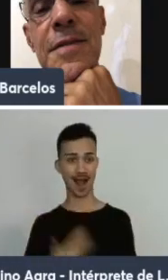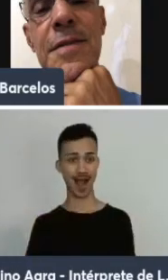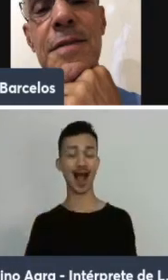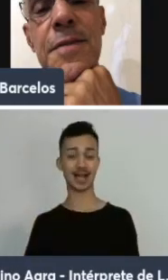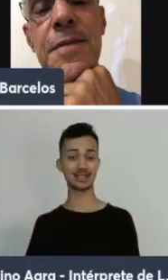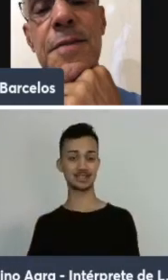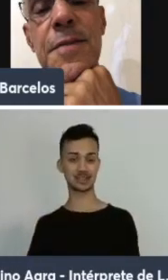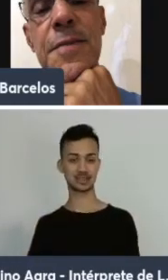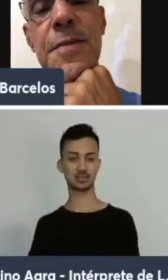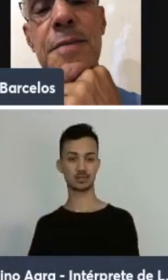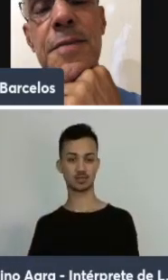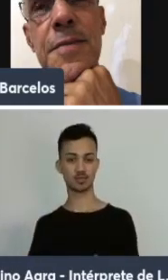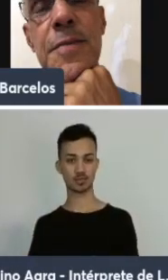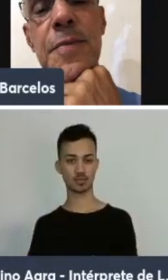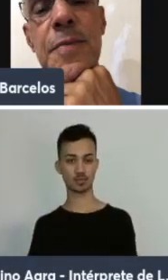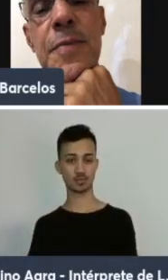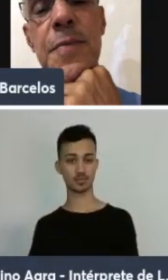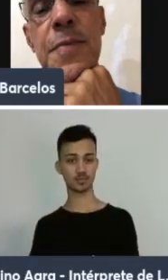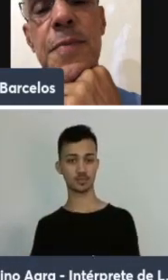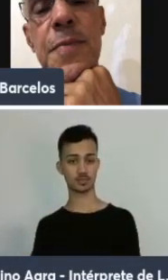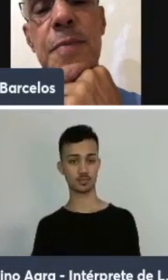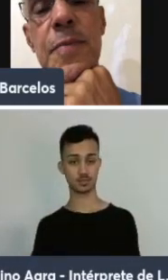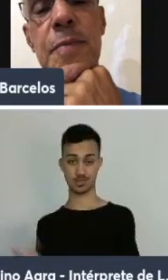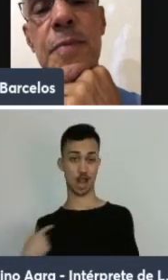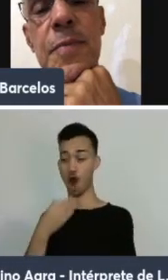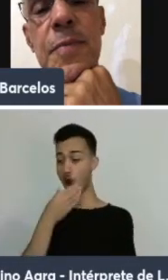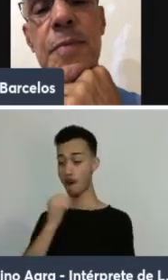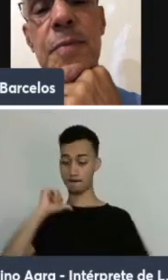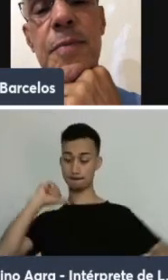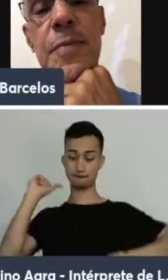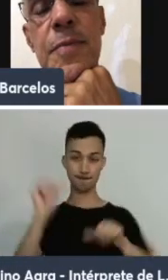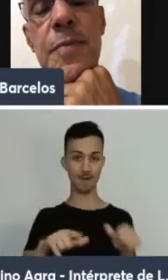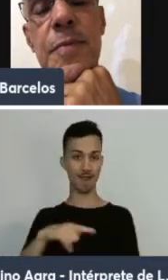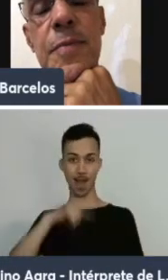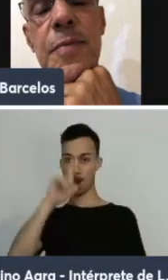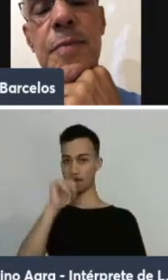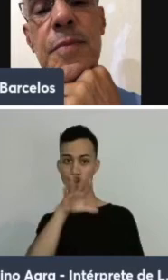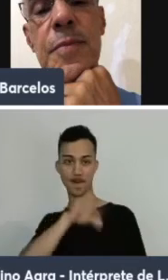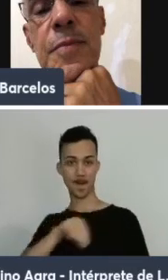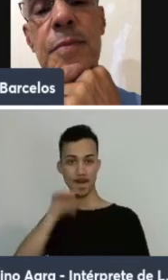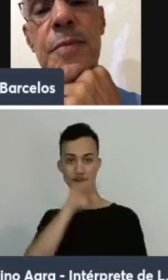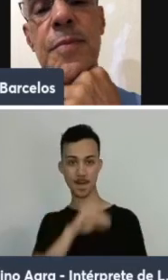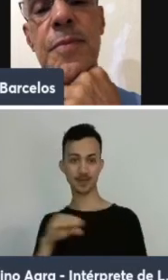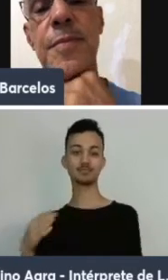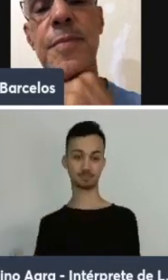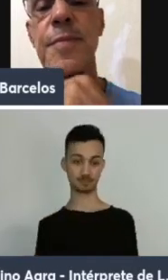homem ele era transformado num pênis falante. Era praticamente isso. Era falocentrismo.